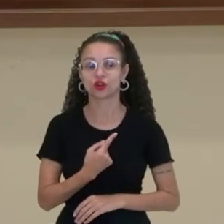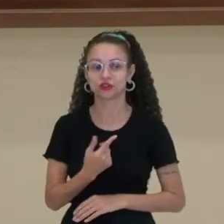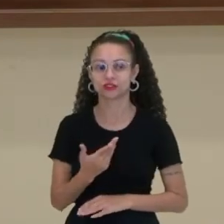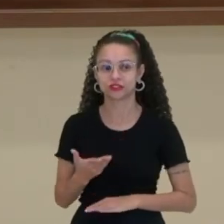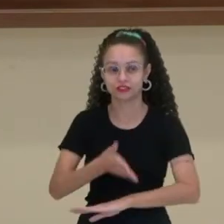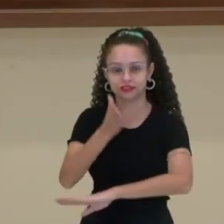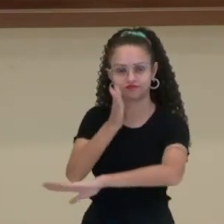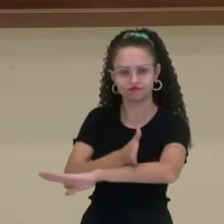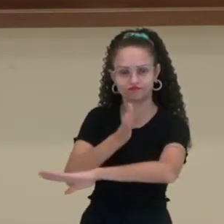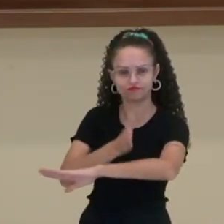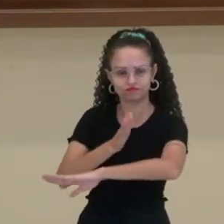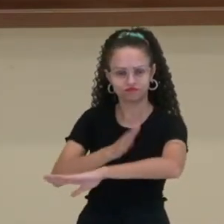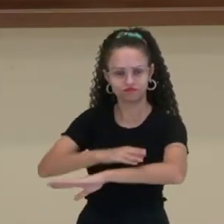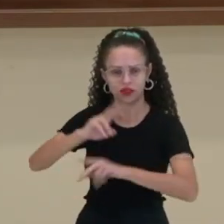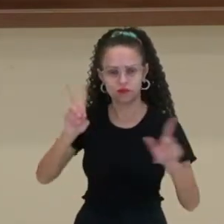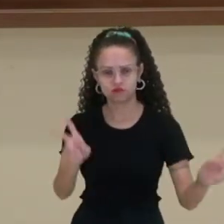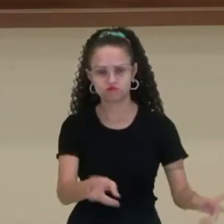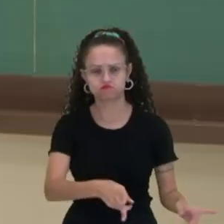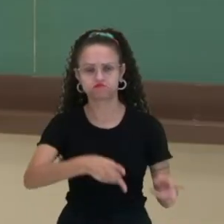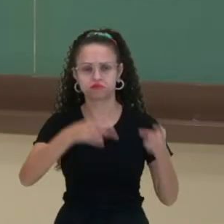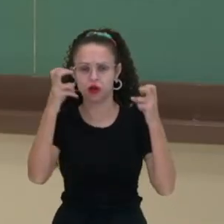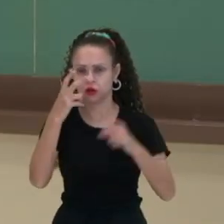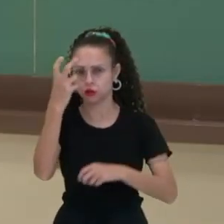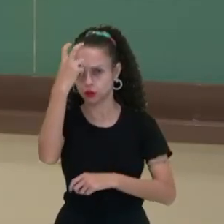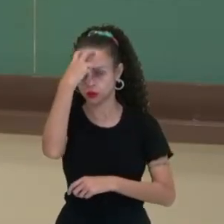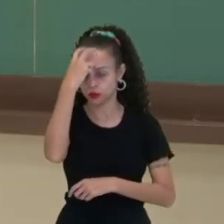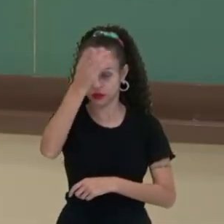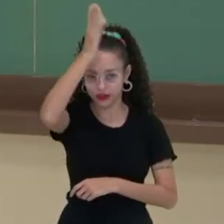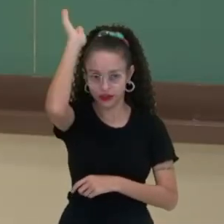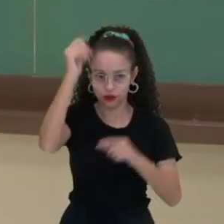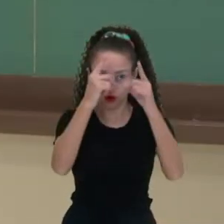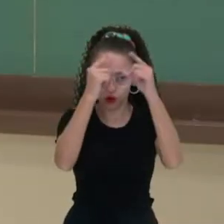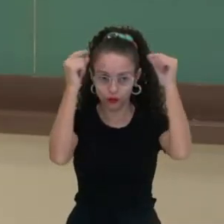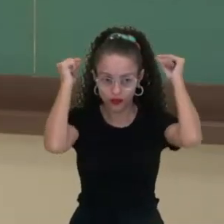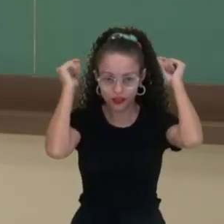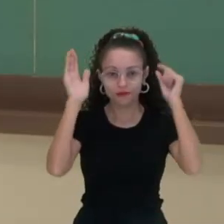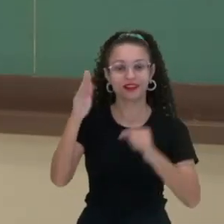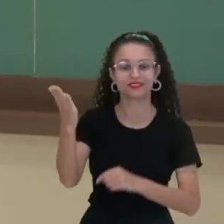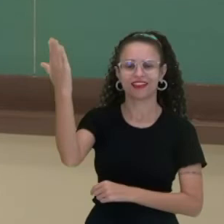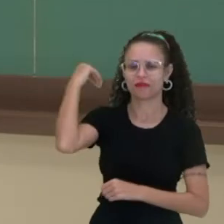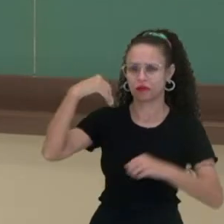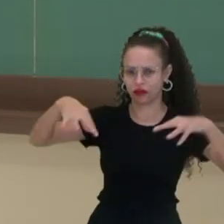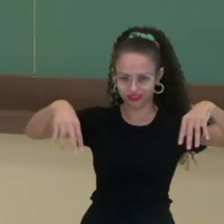Moderna, resgatando a cultura dos gregos e dos romanos. Mas lá na época dos castelos,